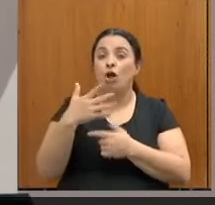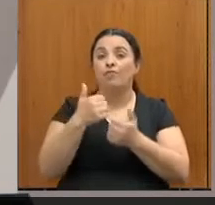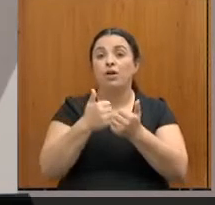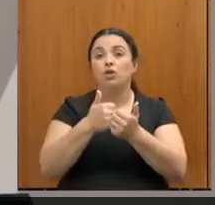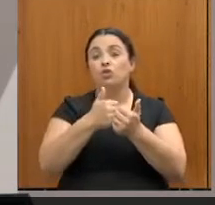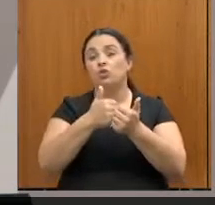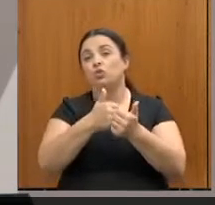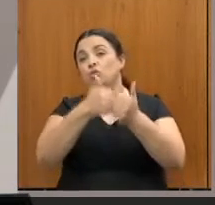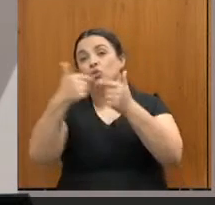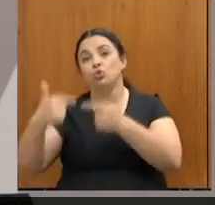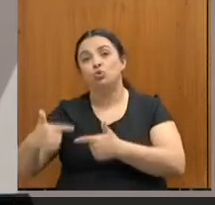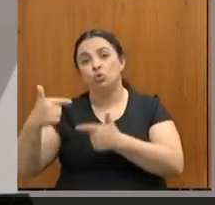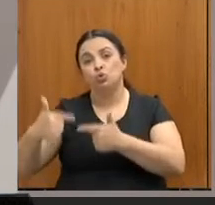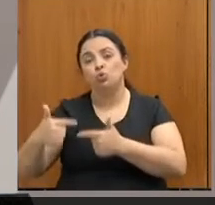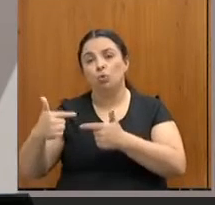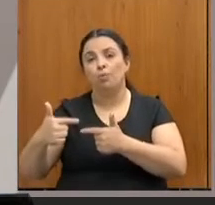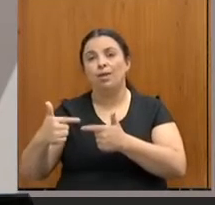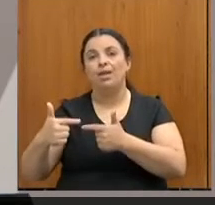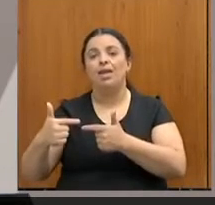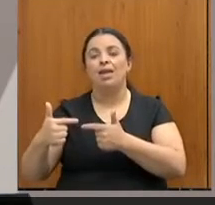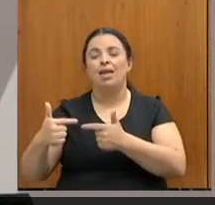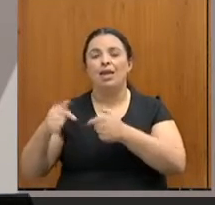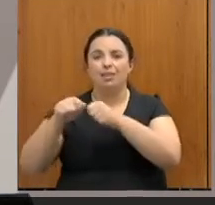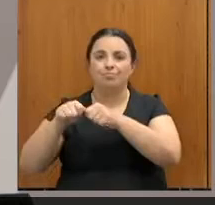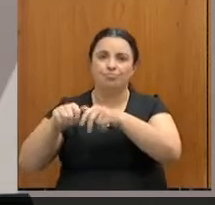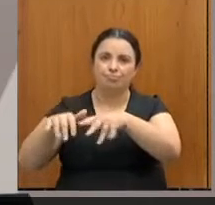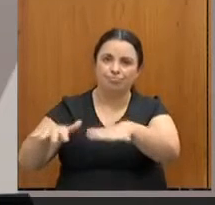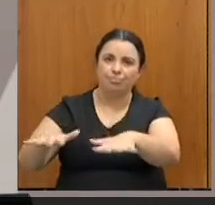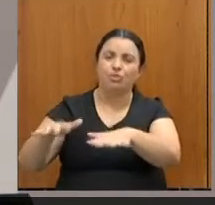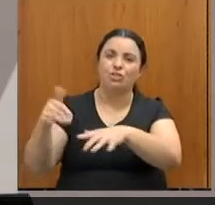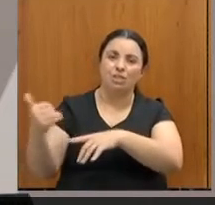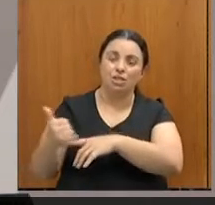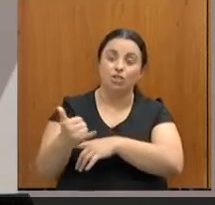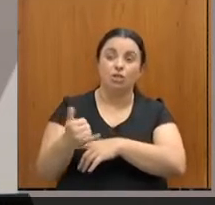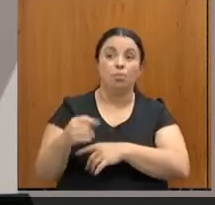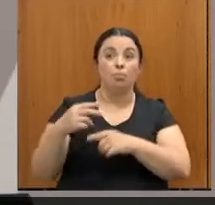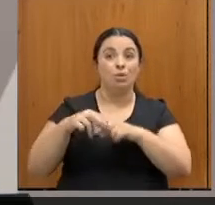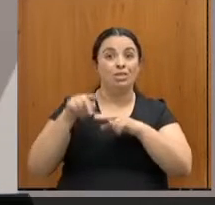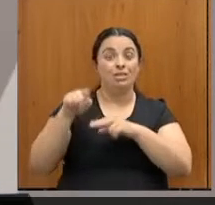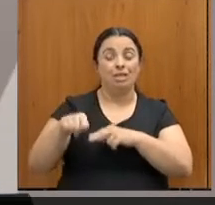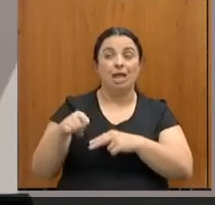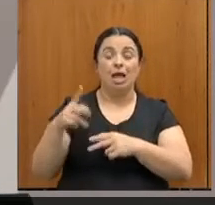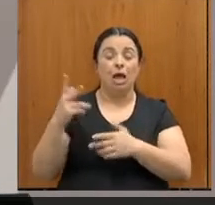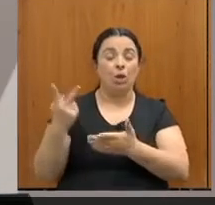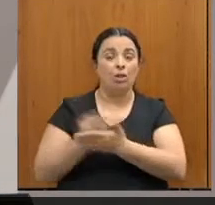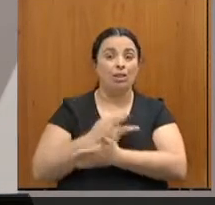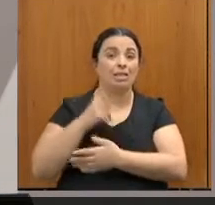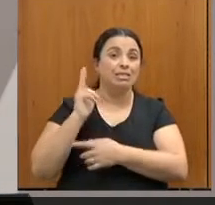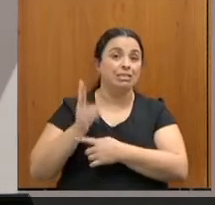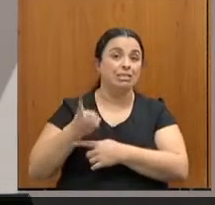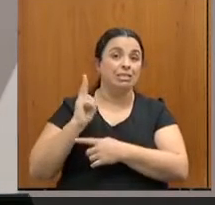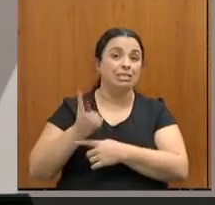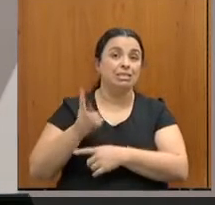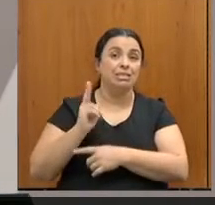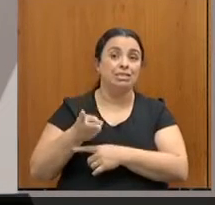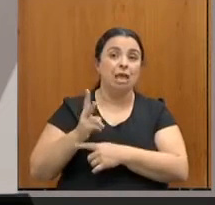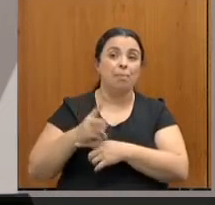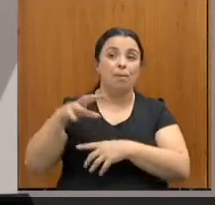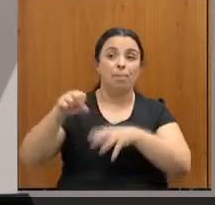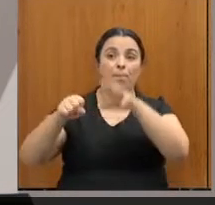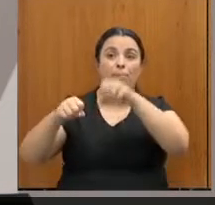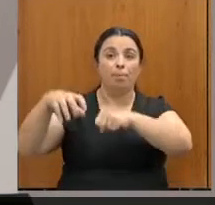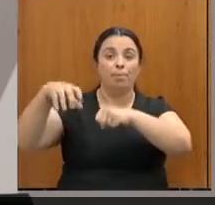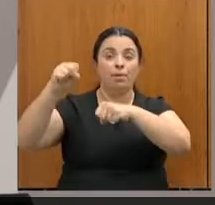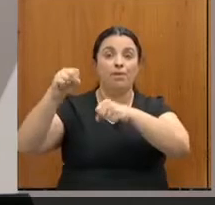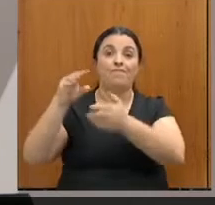substação Viçosa vive histórico de apagões também e só a ser dia a mais bonito e